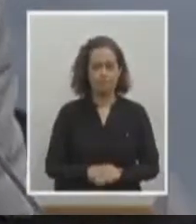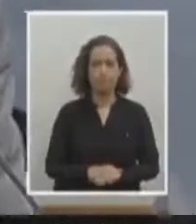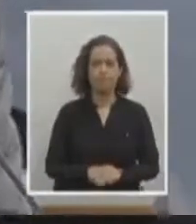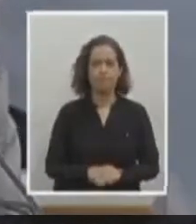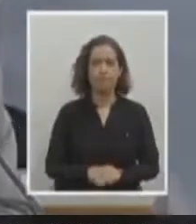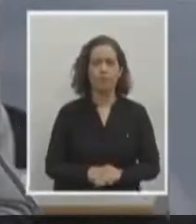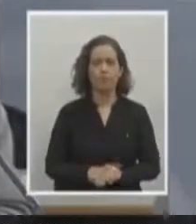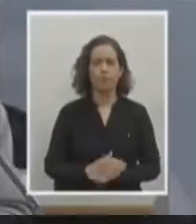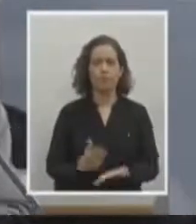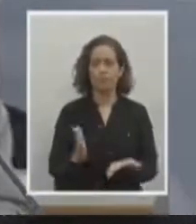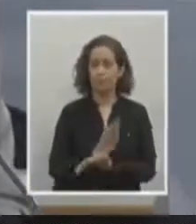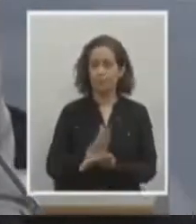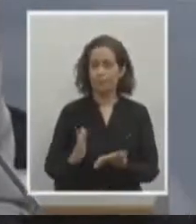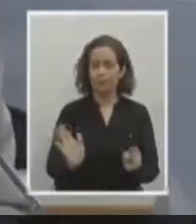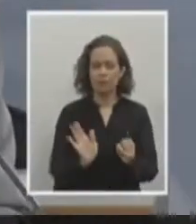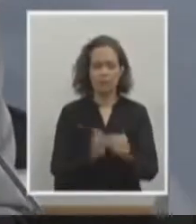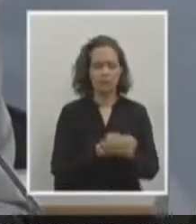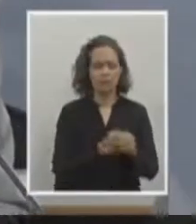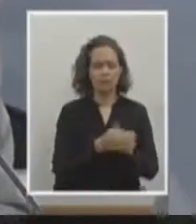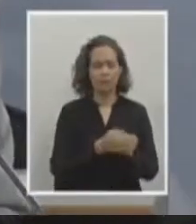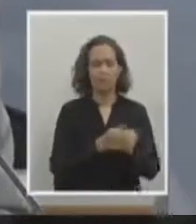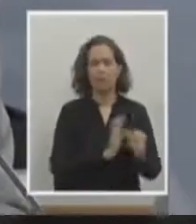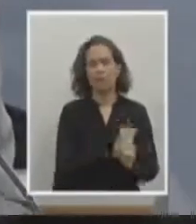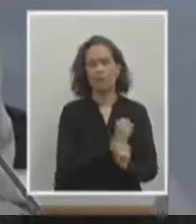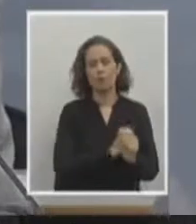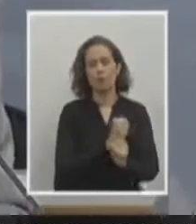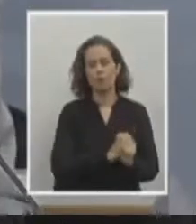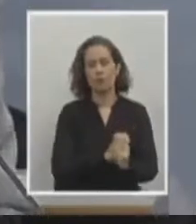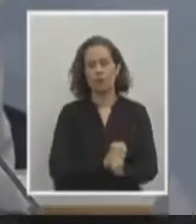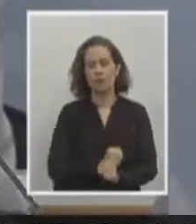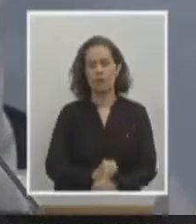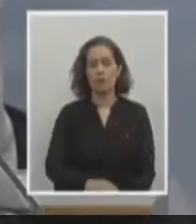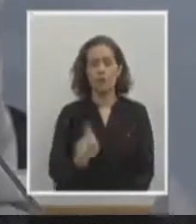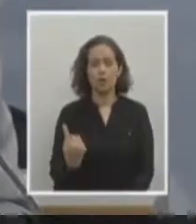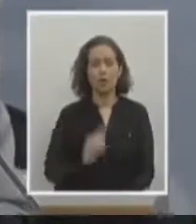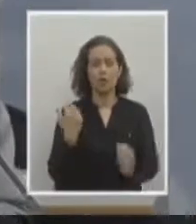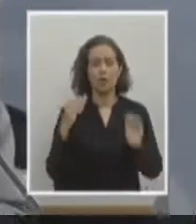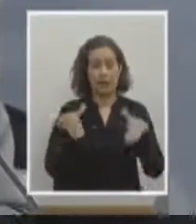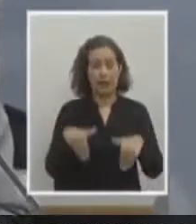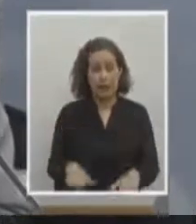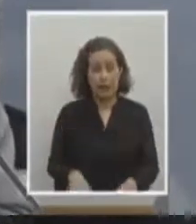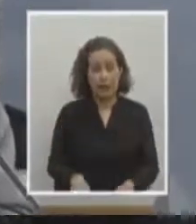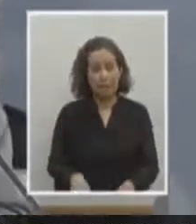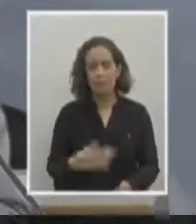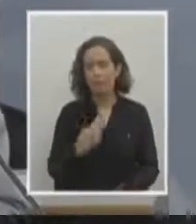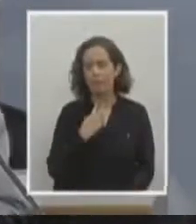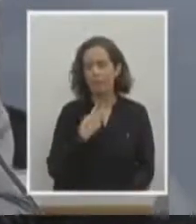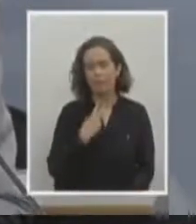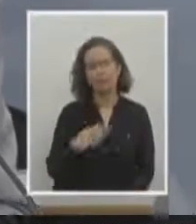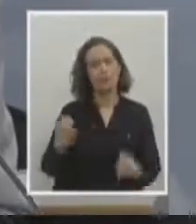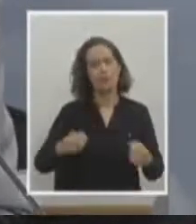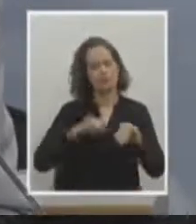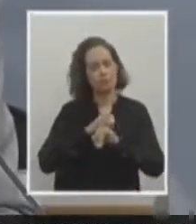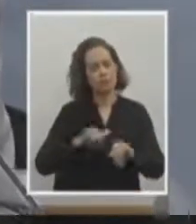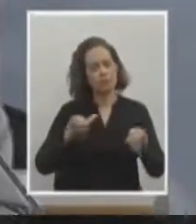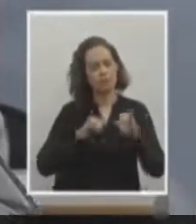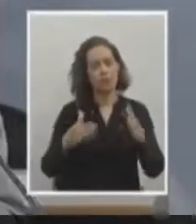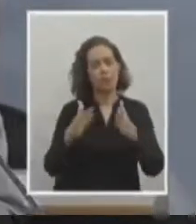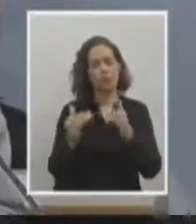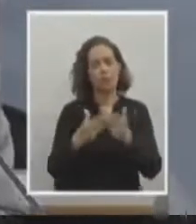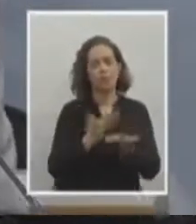escondidos há muito tempo, e nós não podemos nos calar na defesa deles. Então, aqui, eu conclamo a todos,